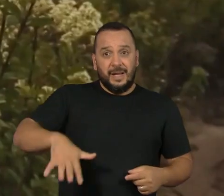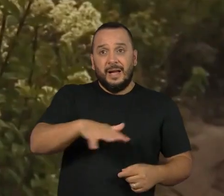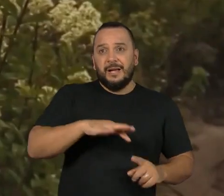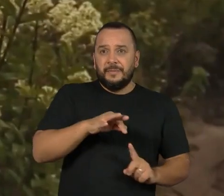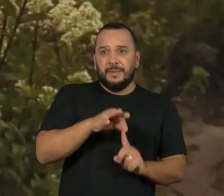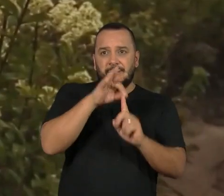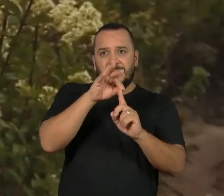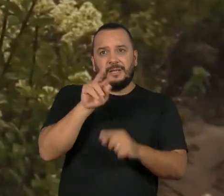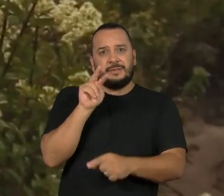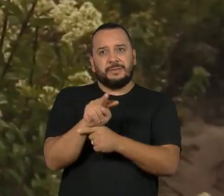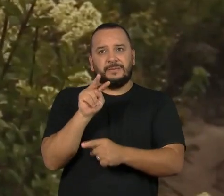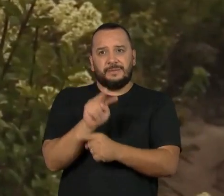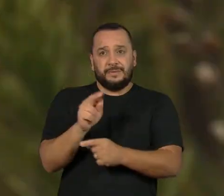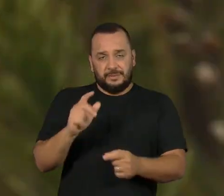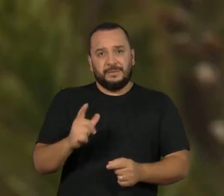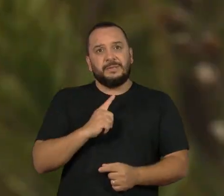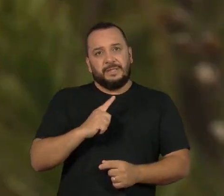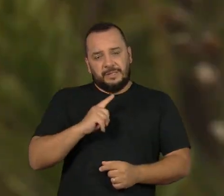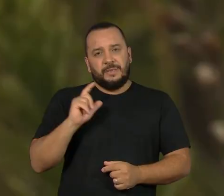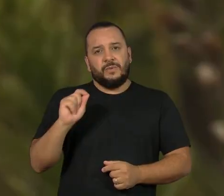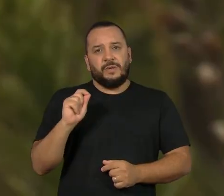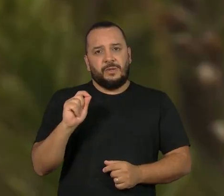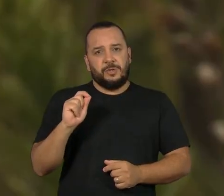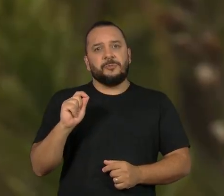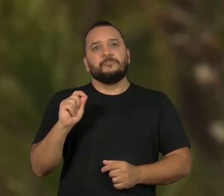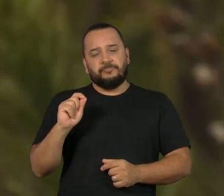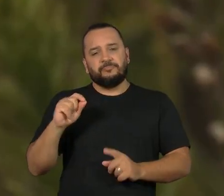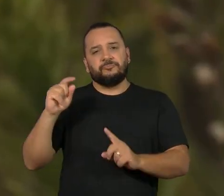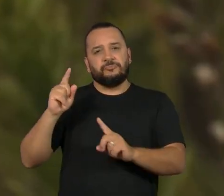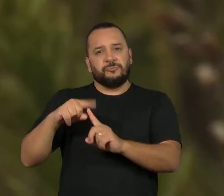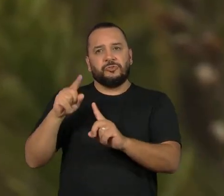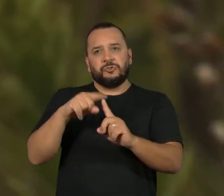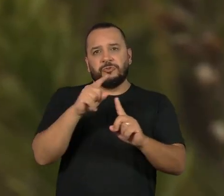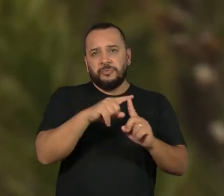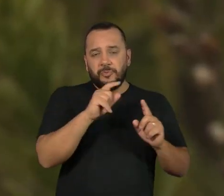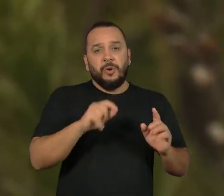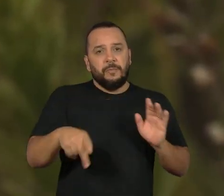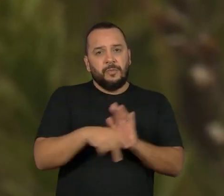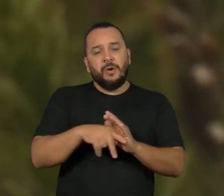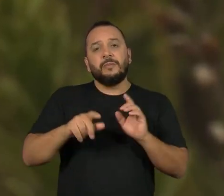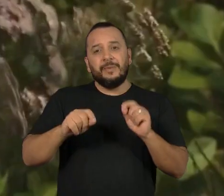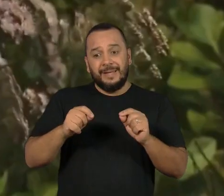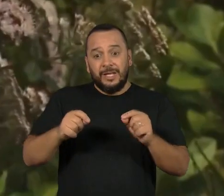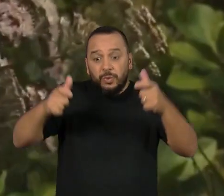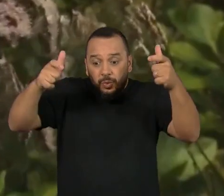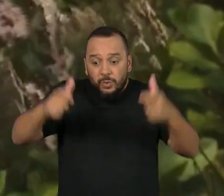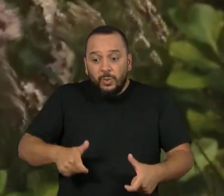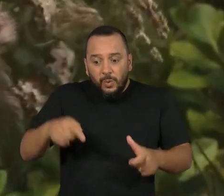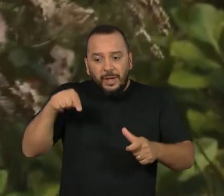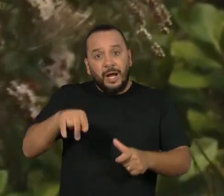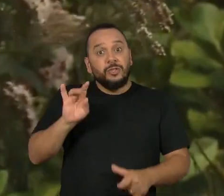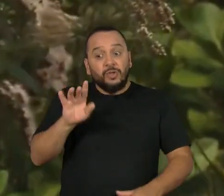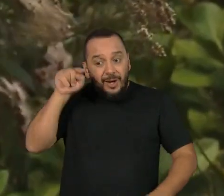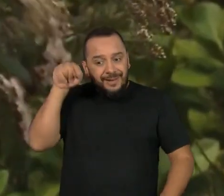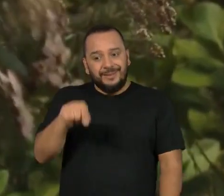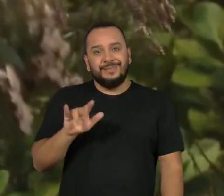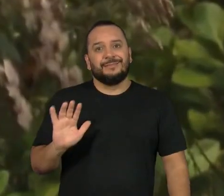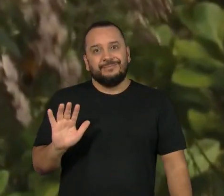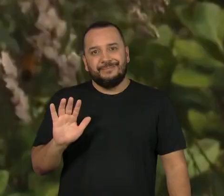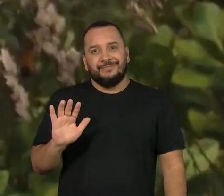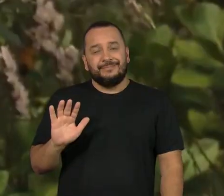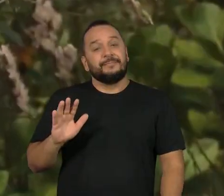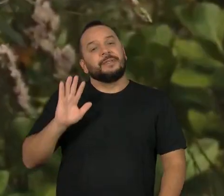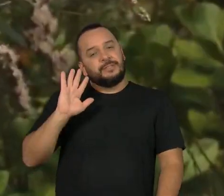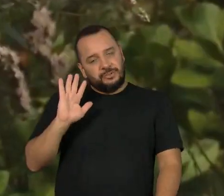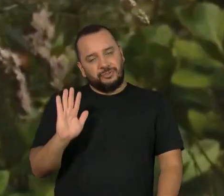prioritárias de conservação abrigam grande quantidade de espécies endêmicas, ou seja, que só existem ali, mas já